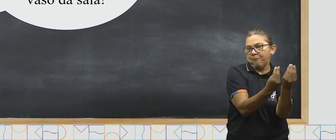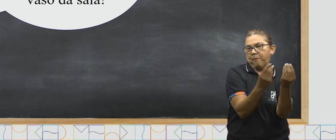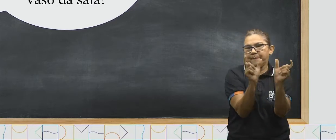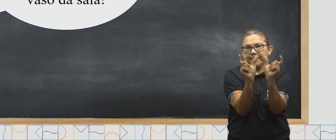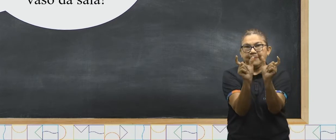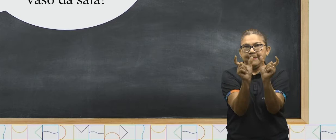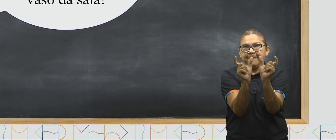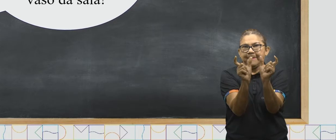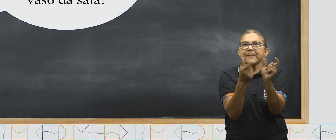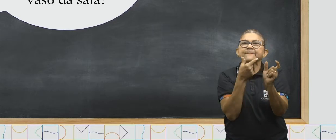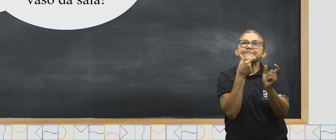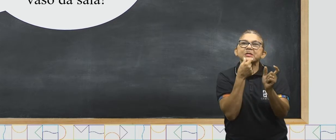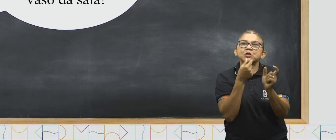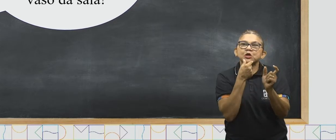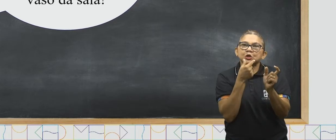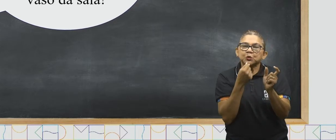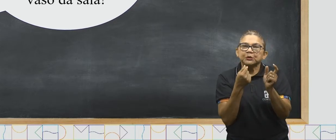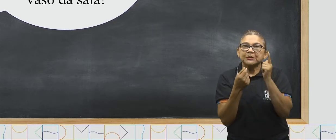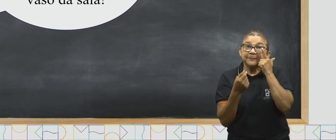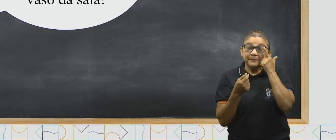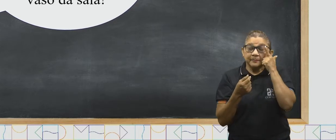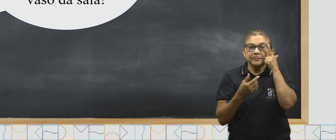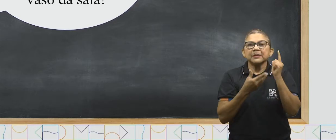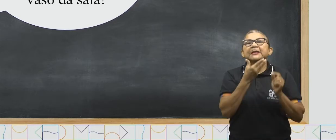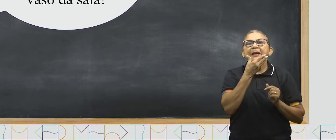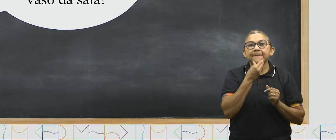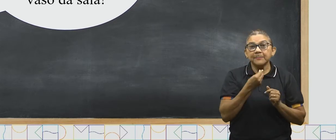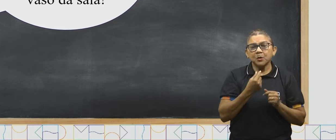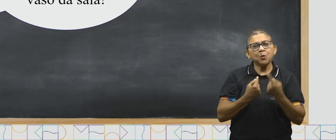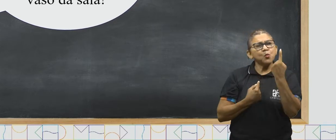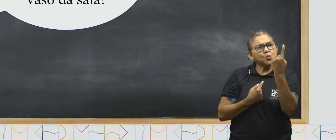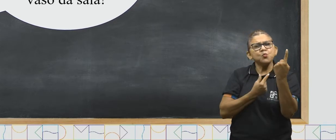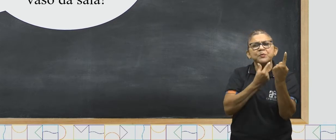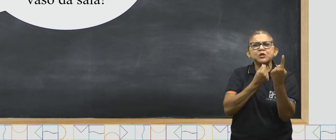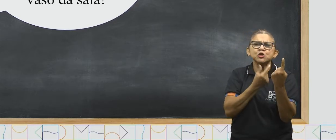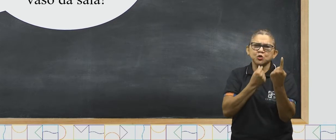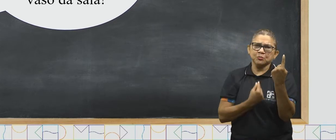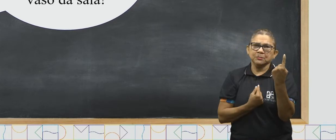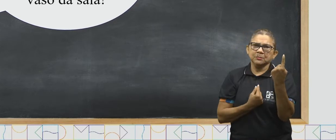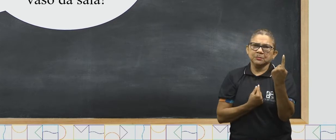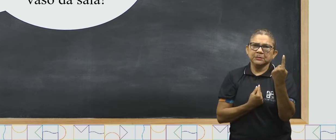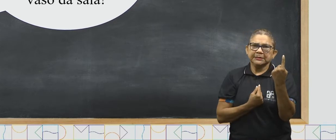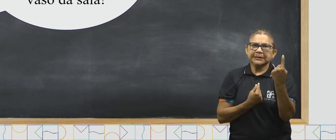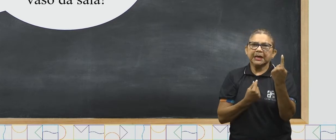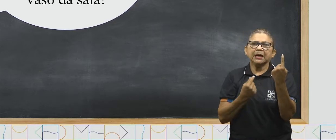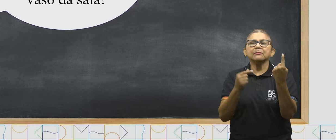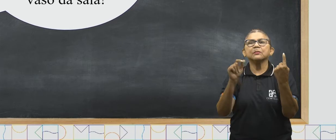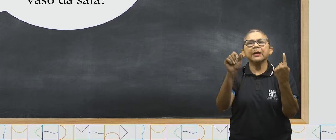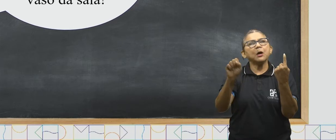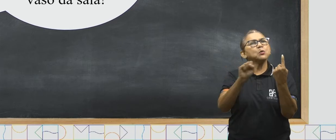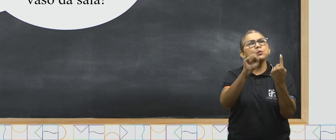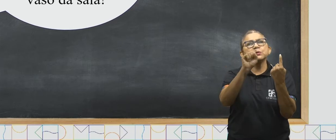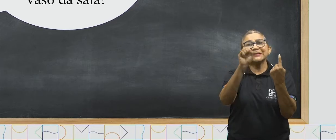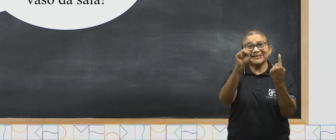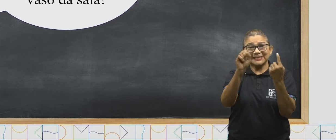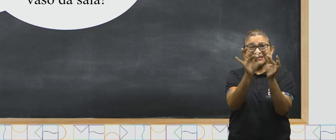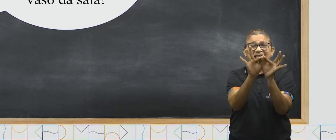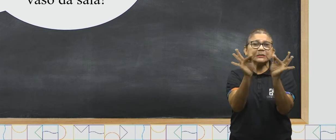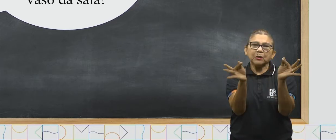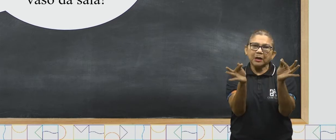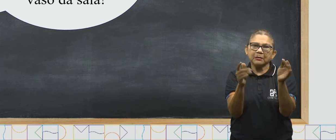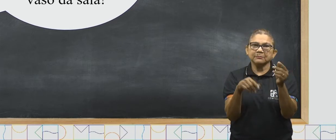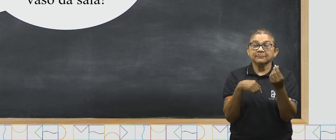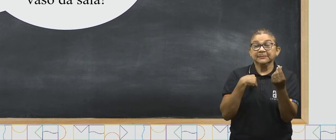os meninos. A palavra menino é singular, já o termo meninos